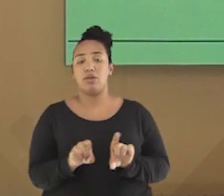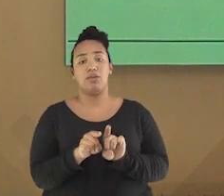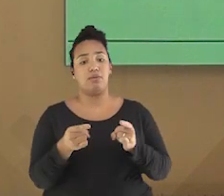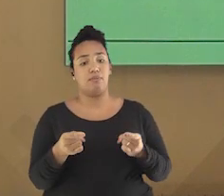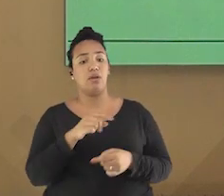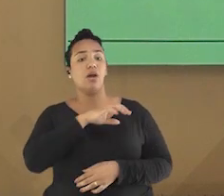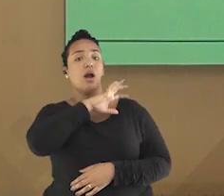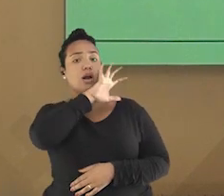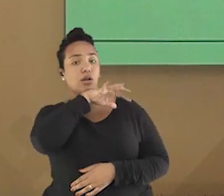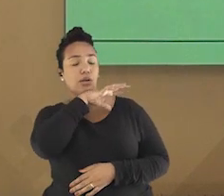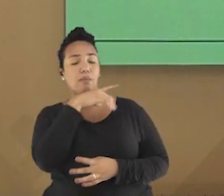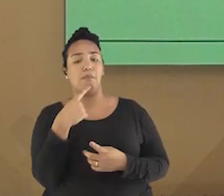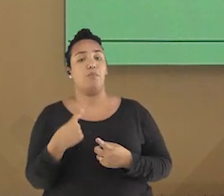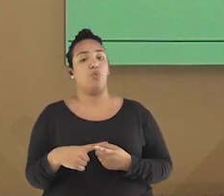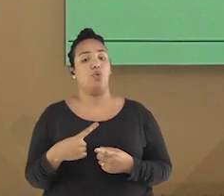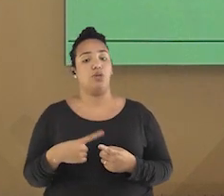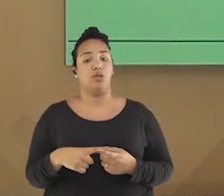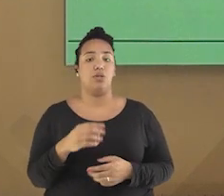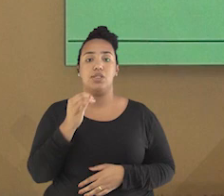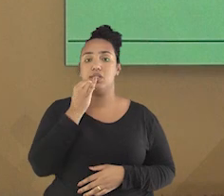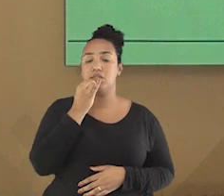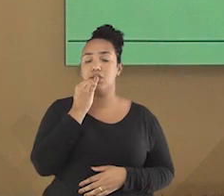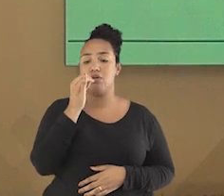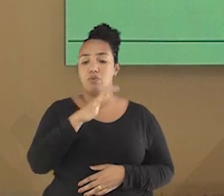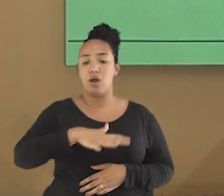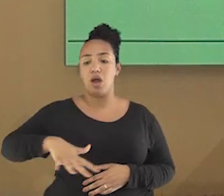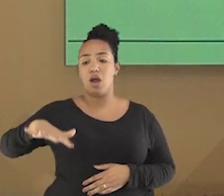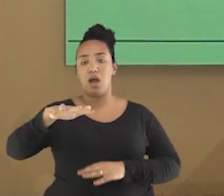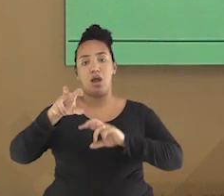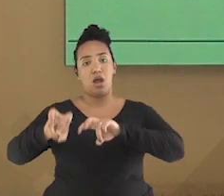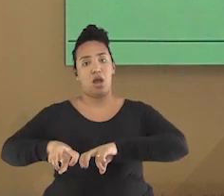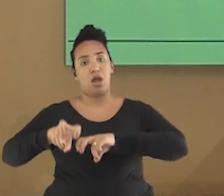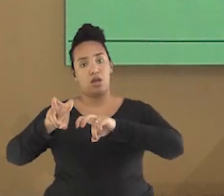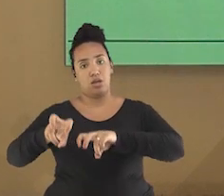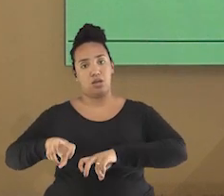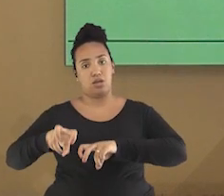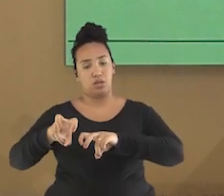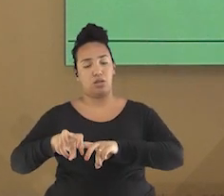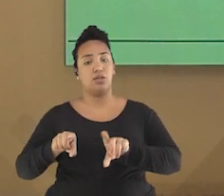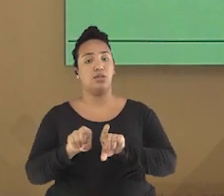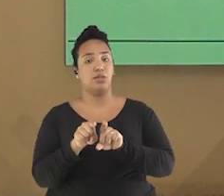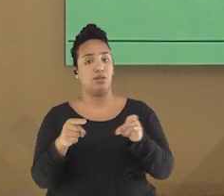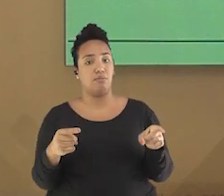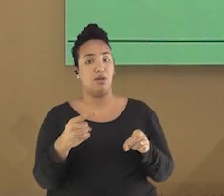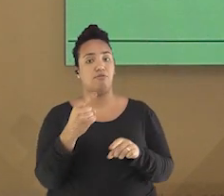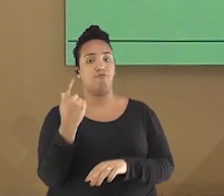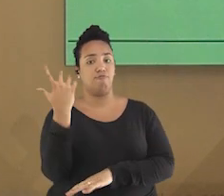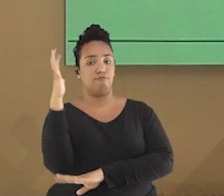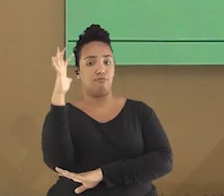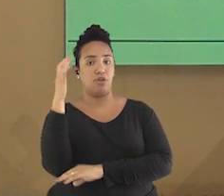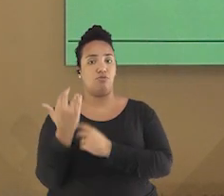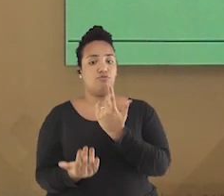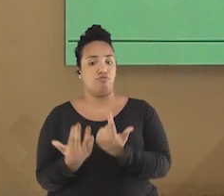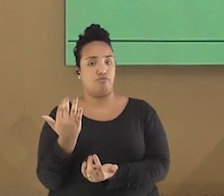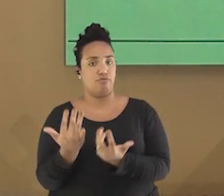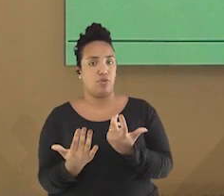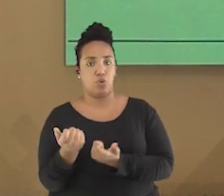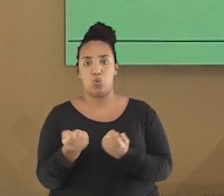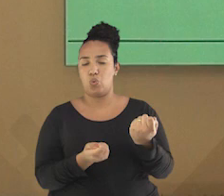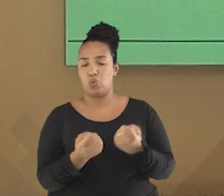animais devido à presença de grandes áreas agrícolas, incêndios ilegais e